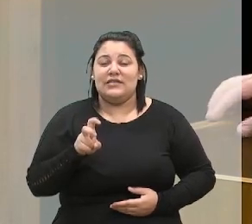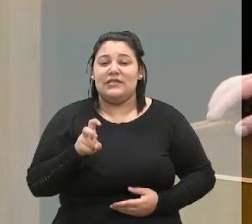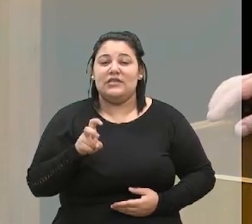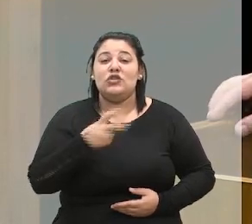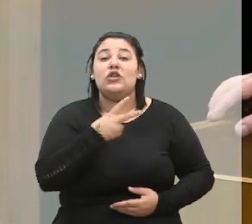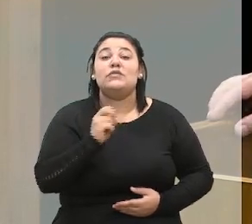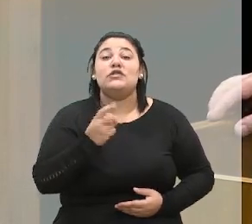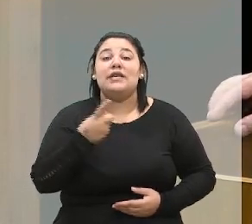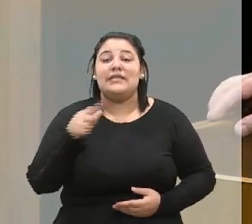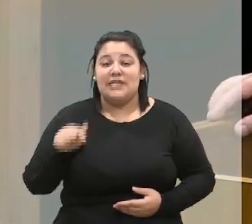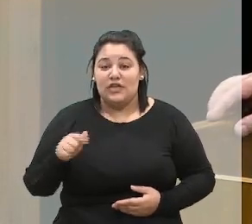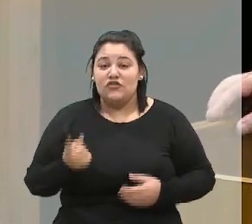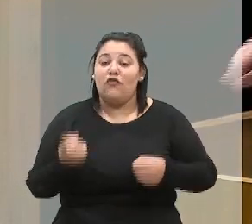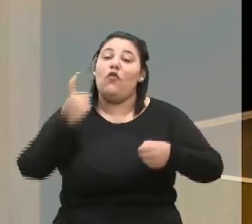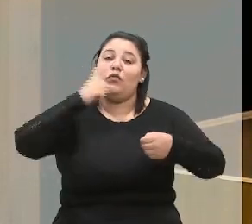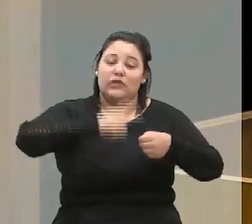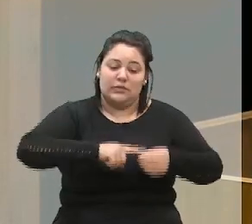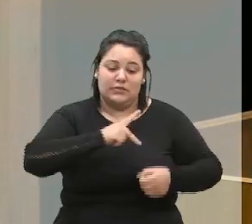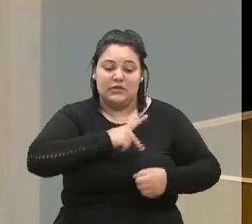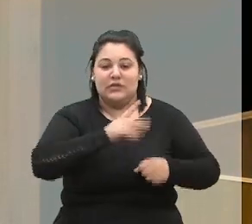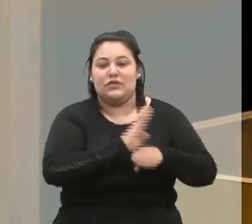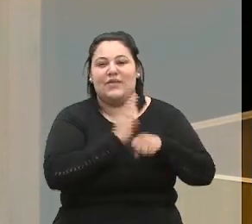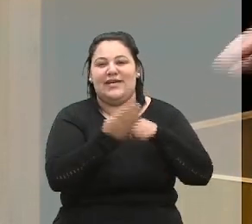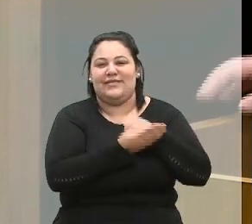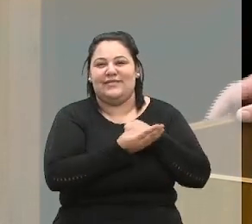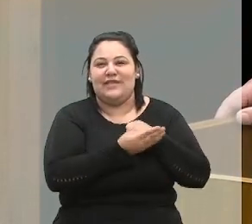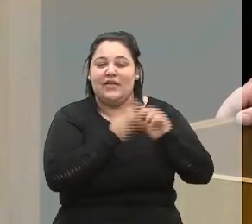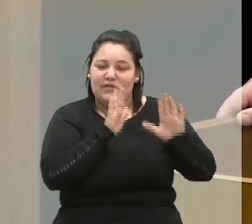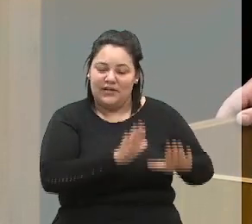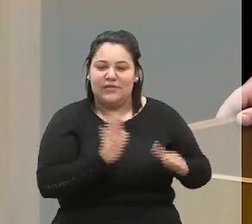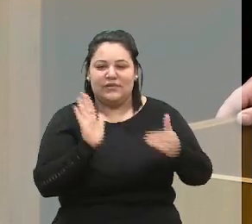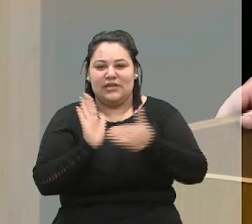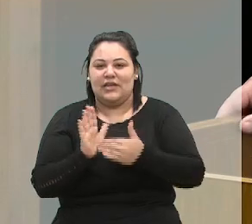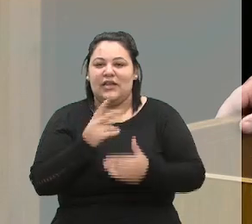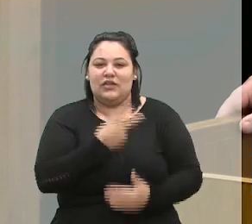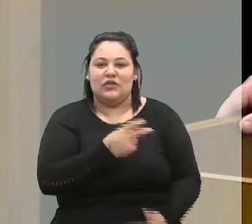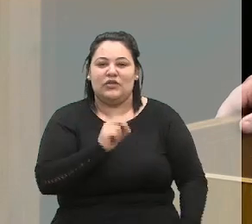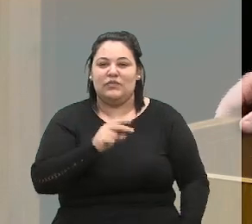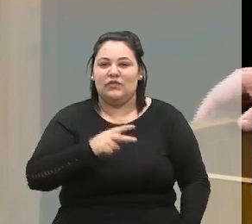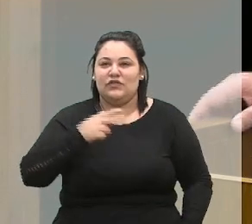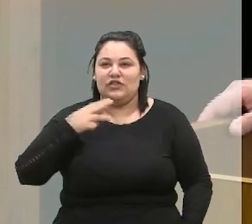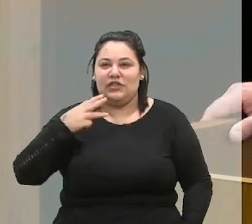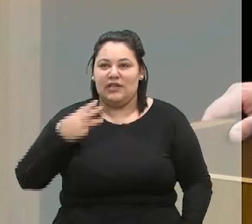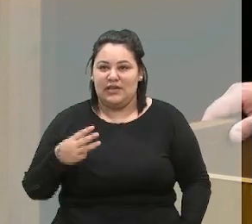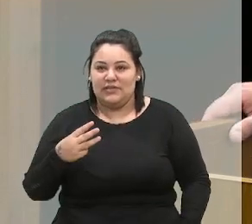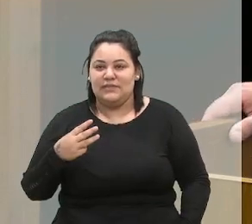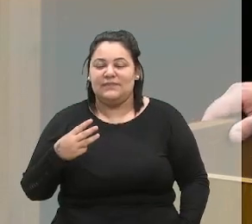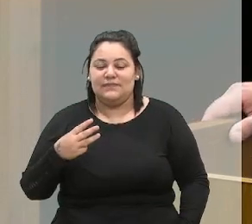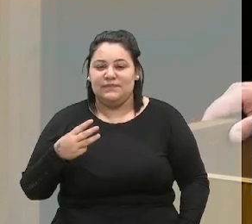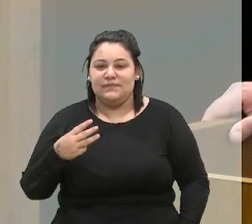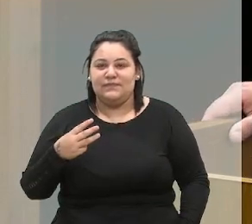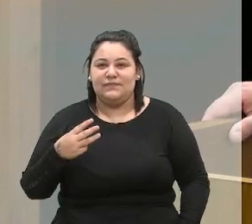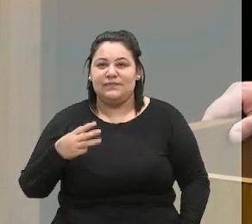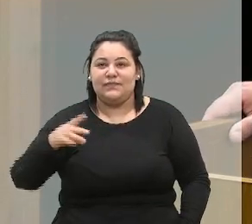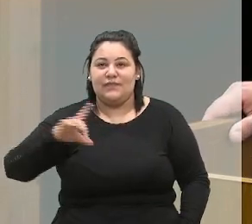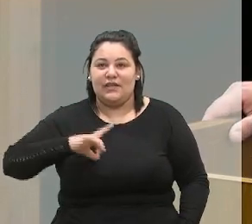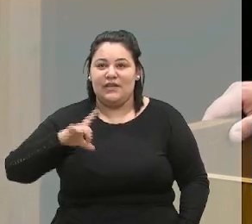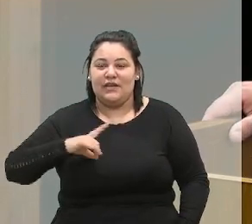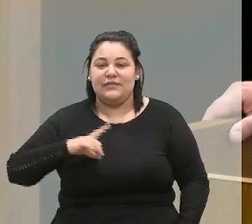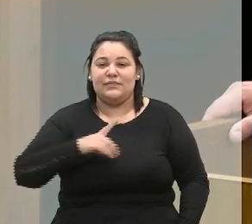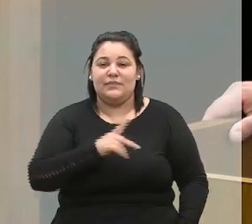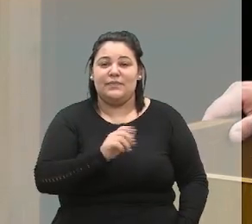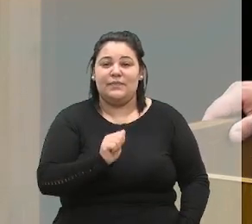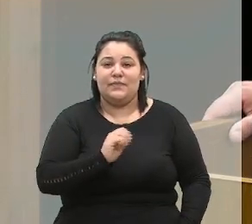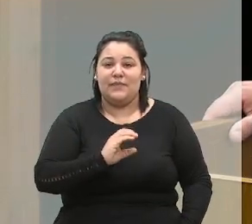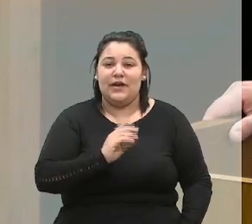voltamos à presidência do bairro e ficamos até o ano 2023. Aqui, então, tem o seu Pacheco, tem